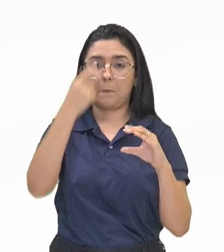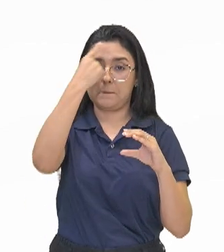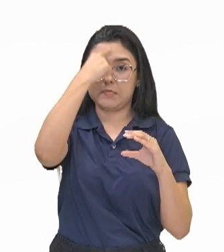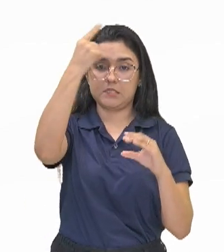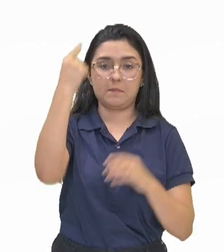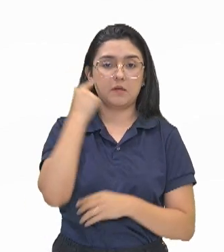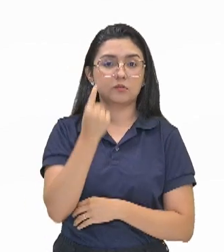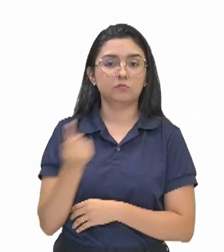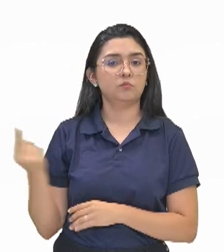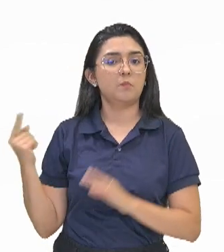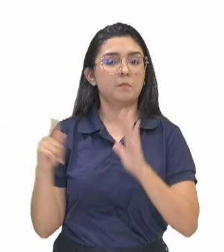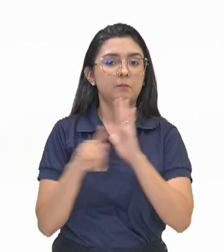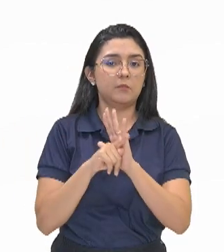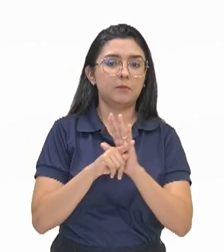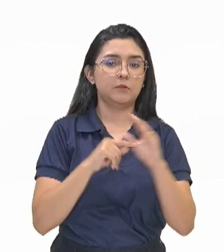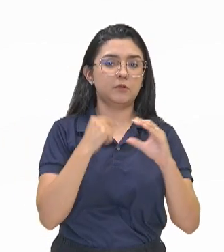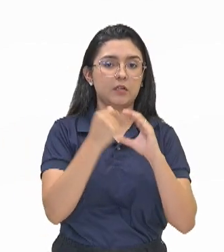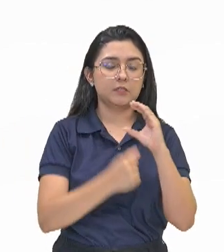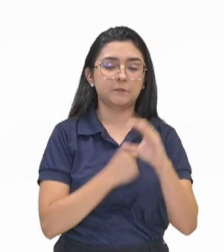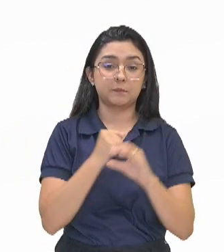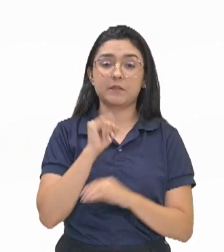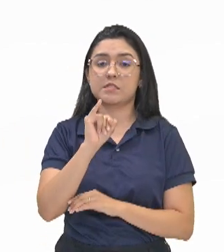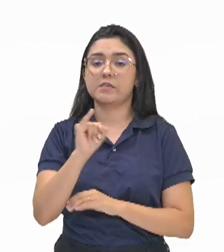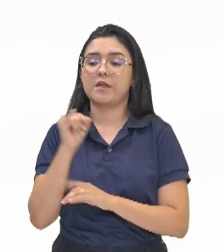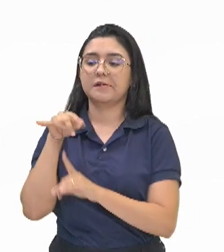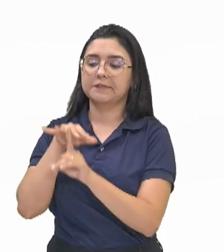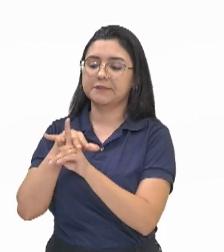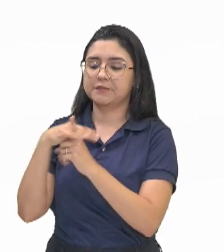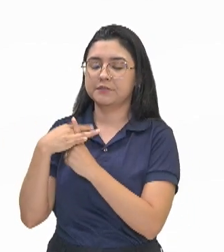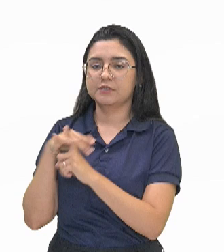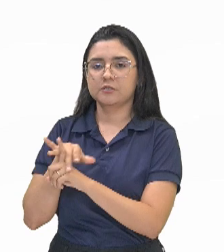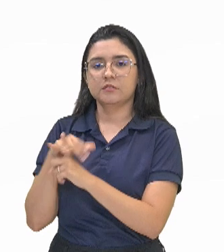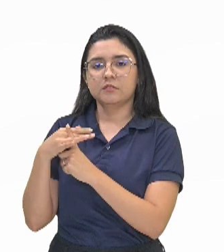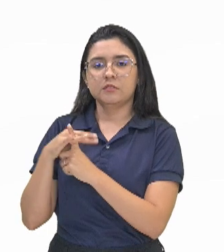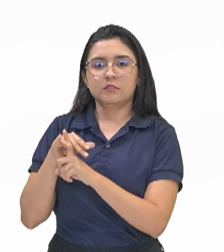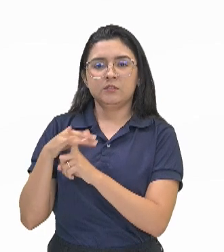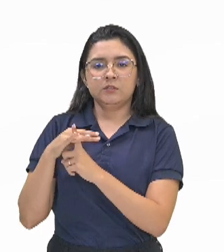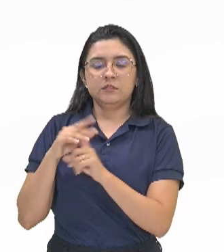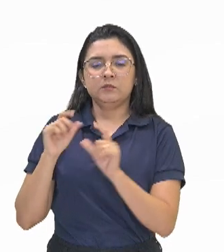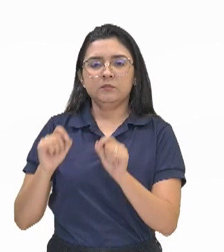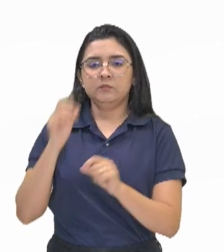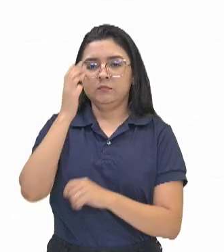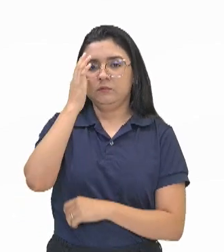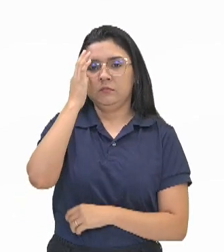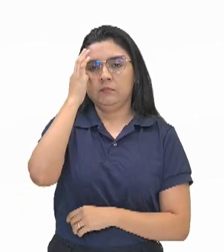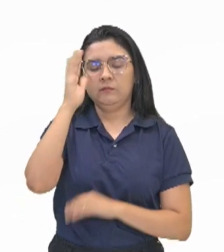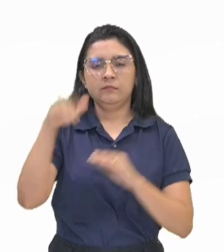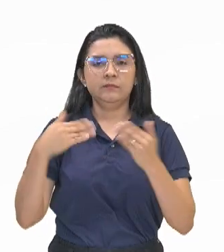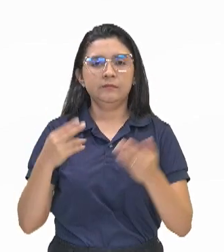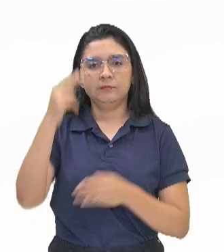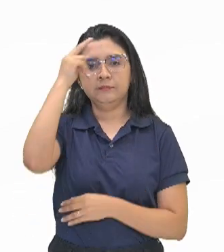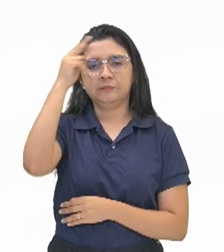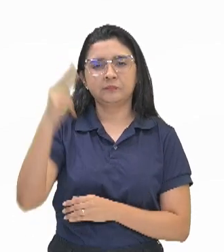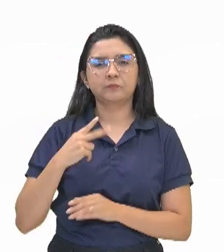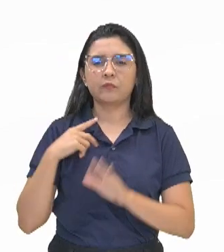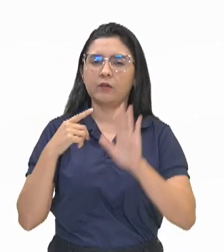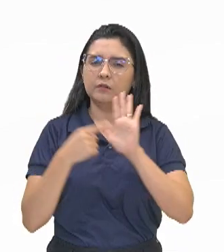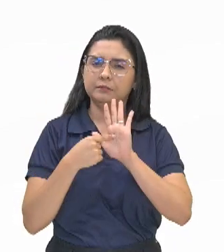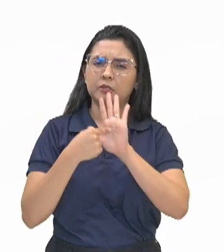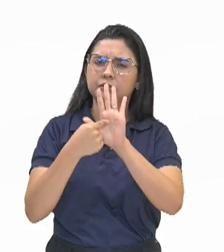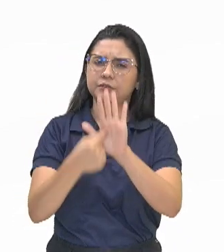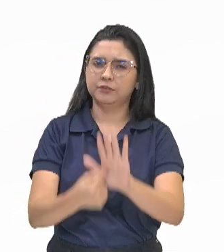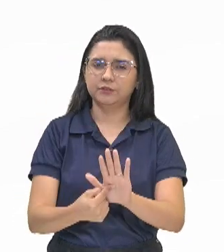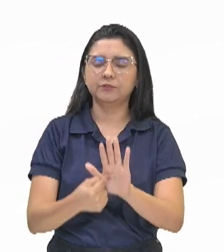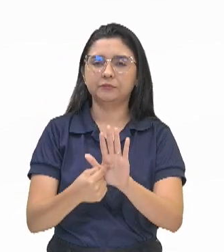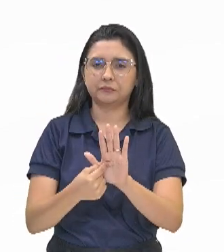do capitalismo. Quando você fala de socialismo, é a maneira como na história foi mostrado, né, mostrado